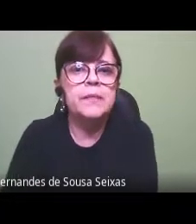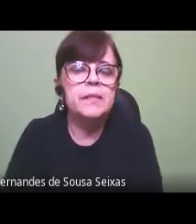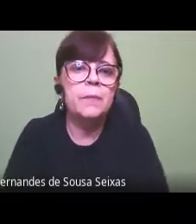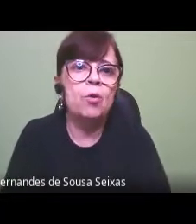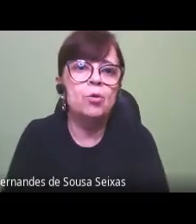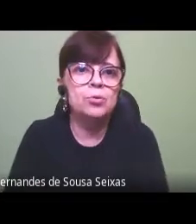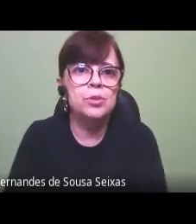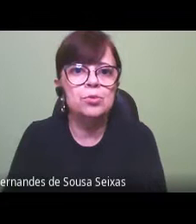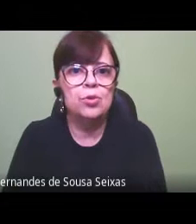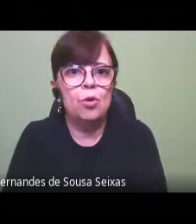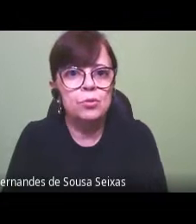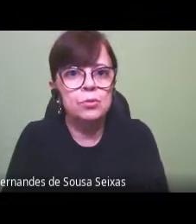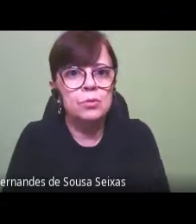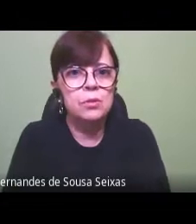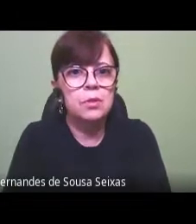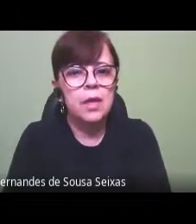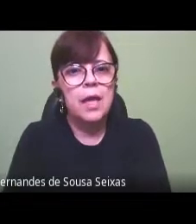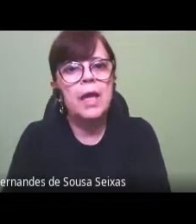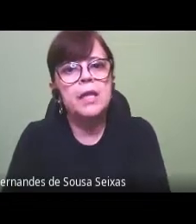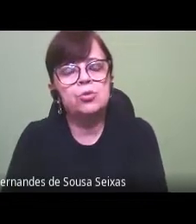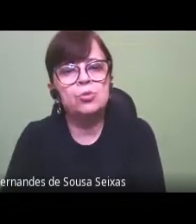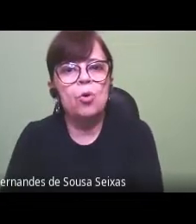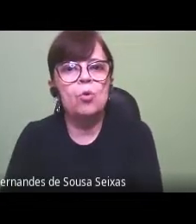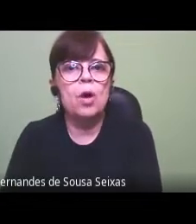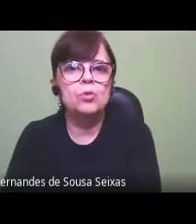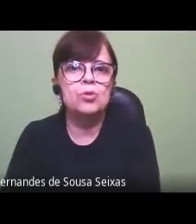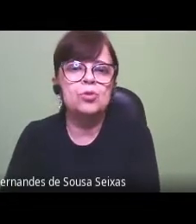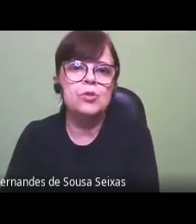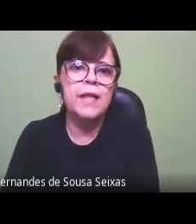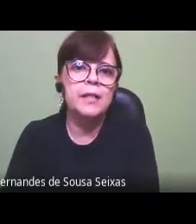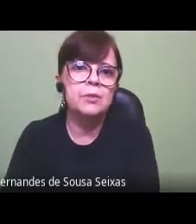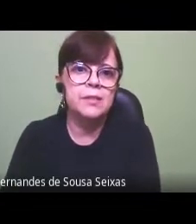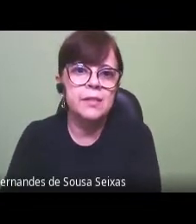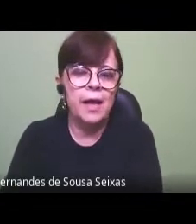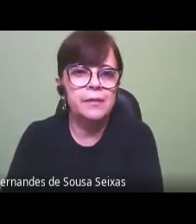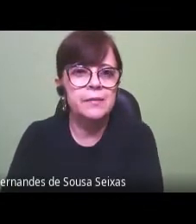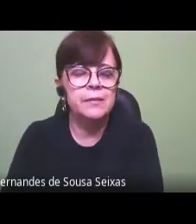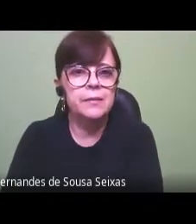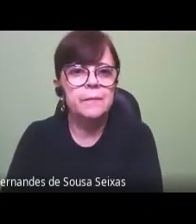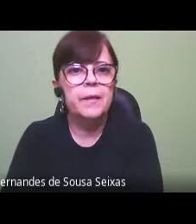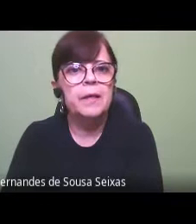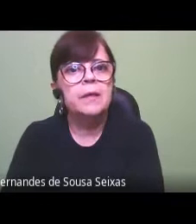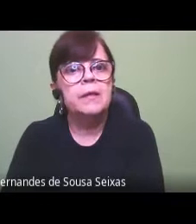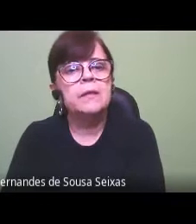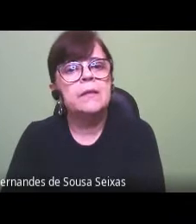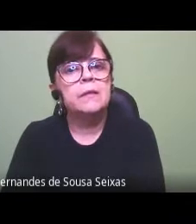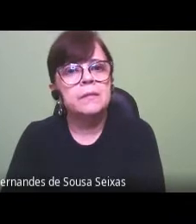Serviram como pesquisa para outros estudiosos. Ele ajudou os estudiosos da língua de sinais,